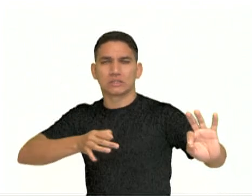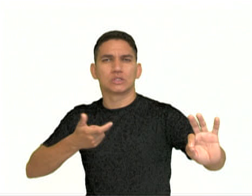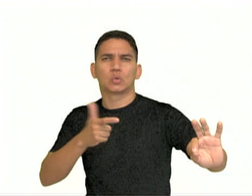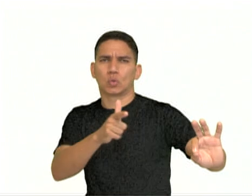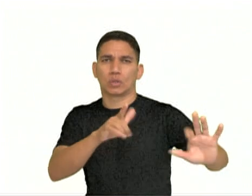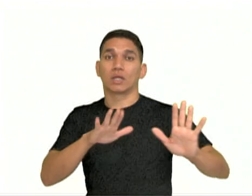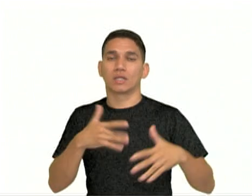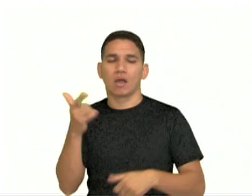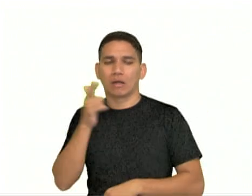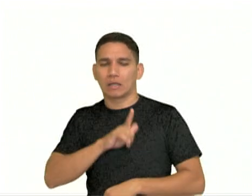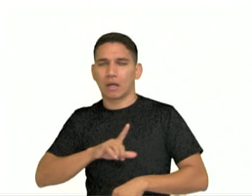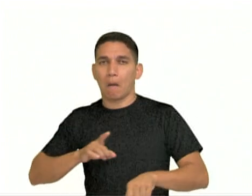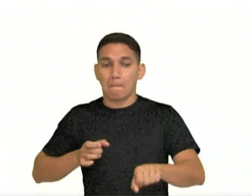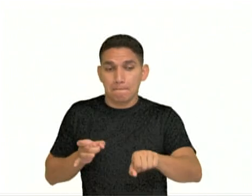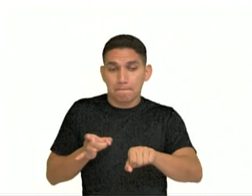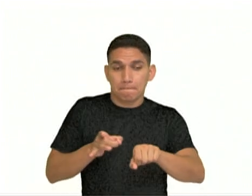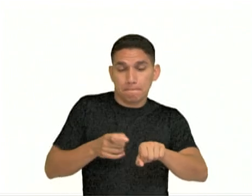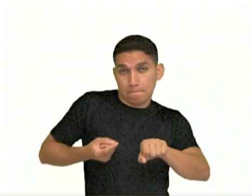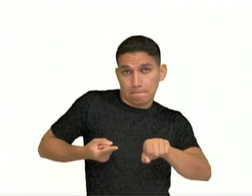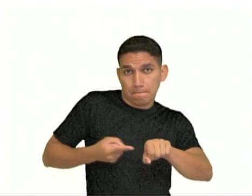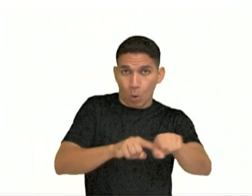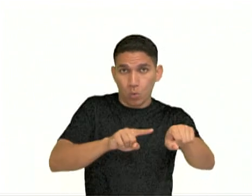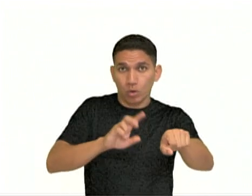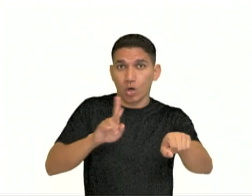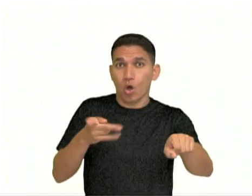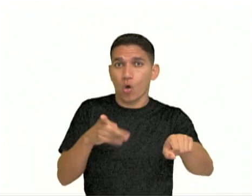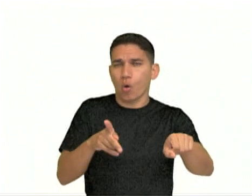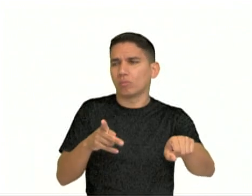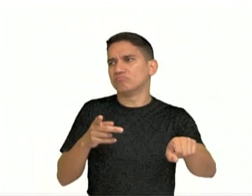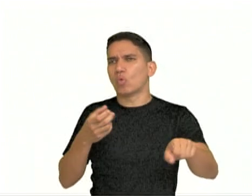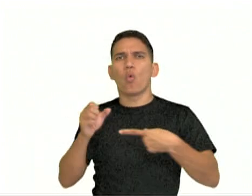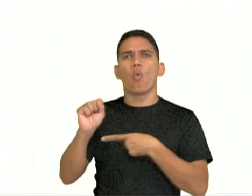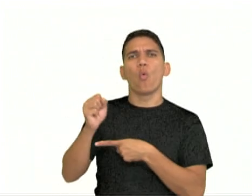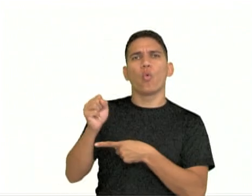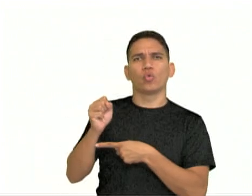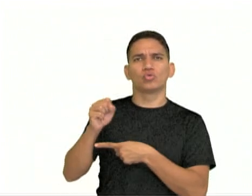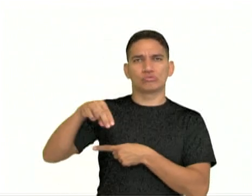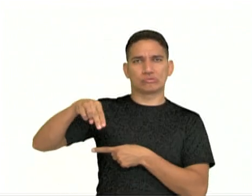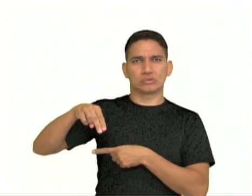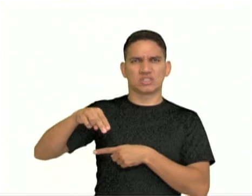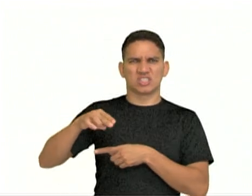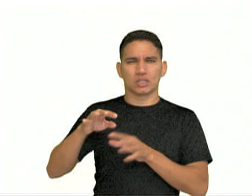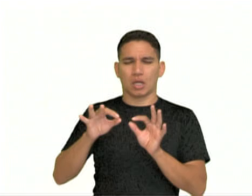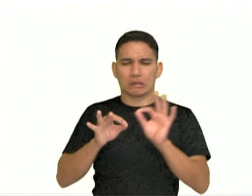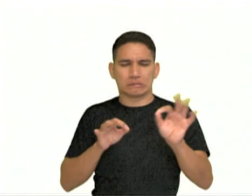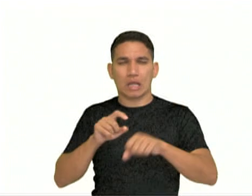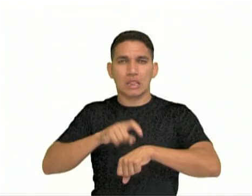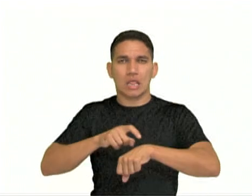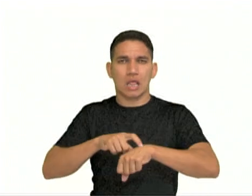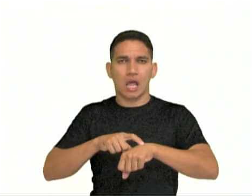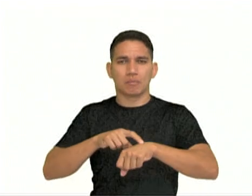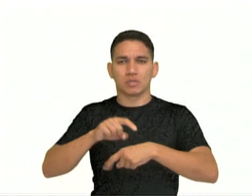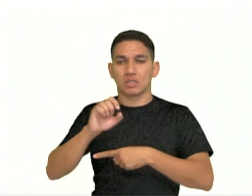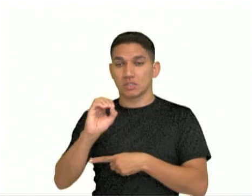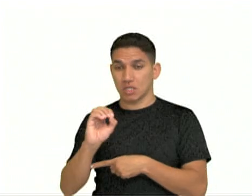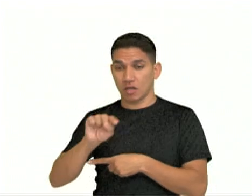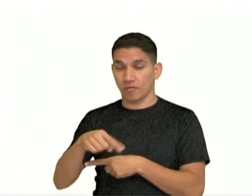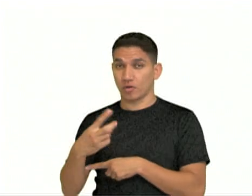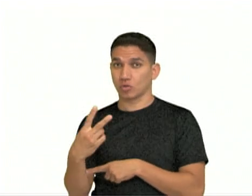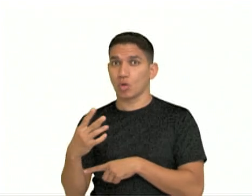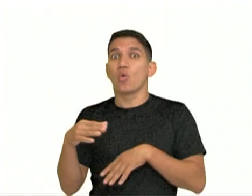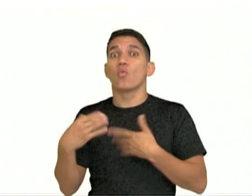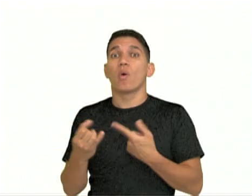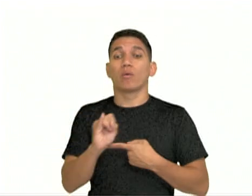ele a atinge com uma força de apenas 8 newtons, em intervalo de tempo de muito curtinho, 0,2. A pergunta é, qual o